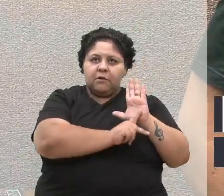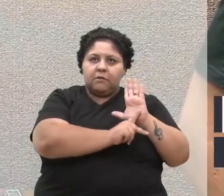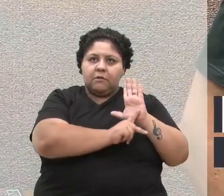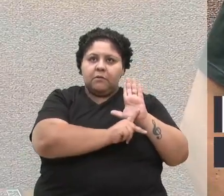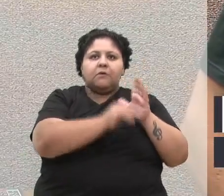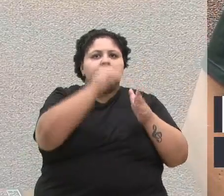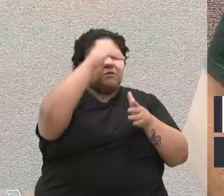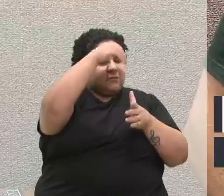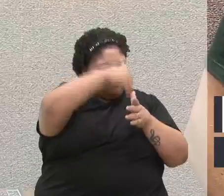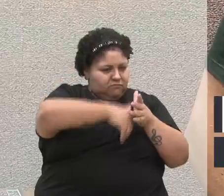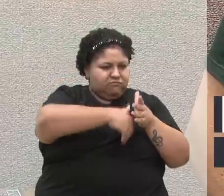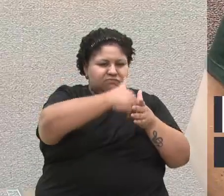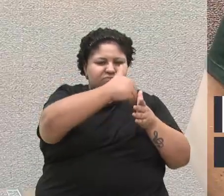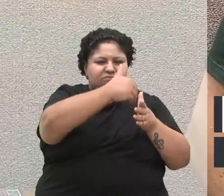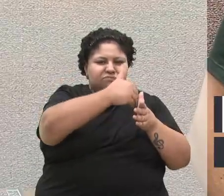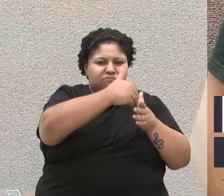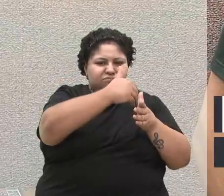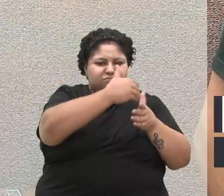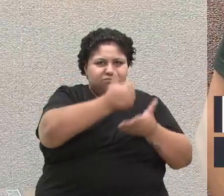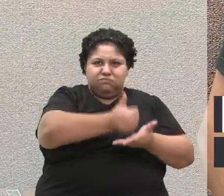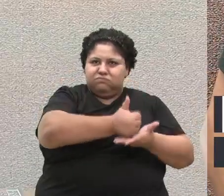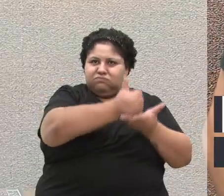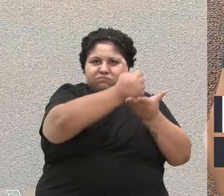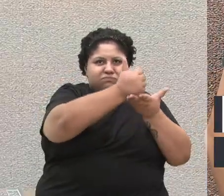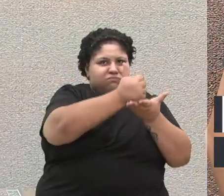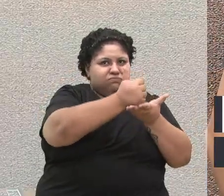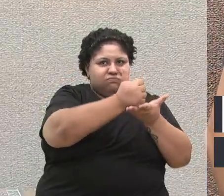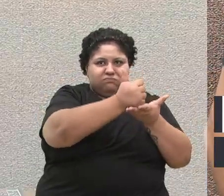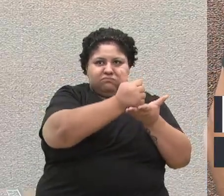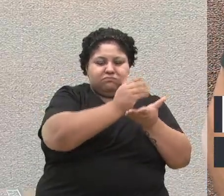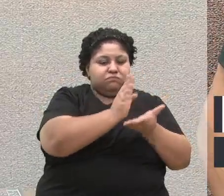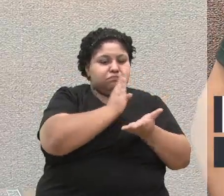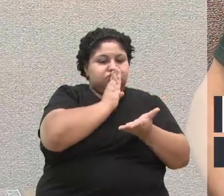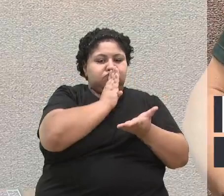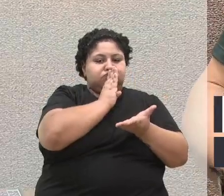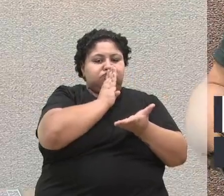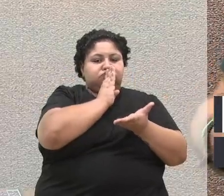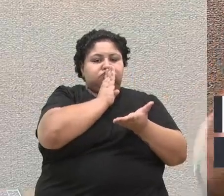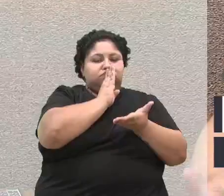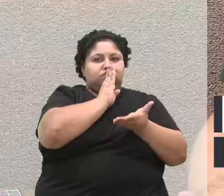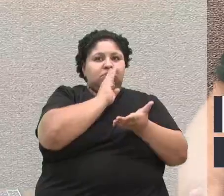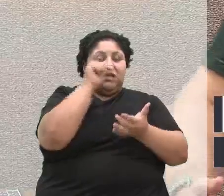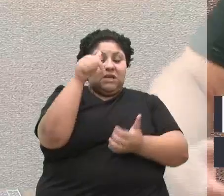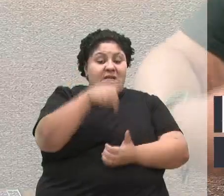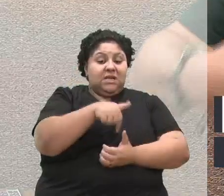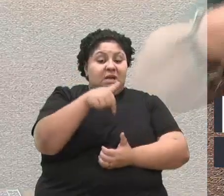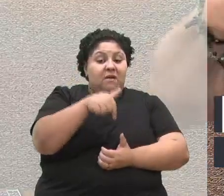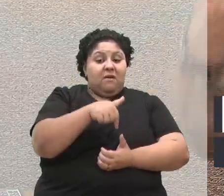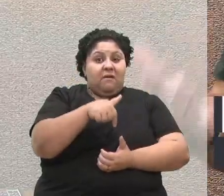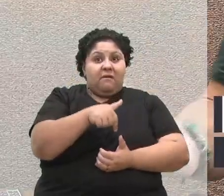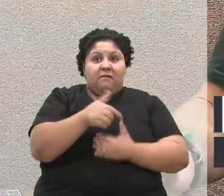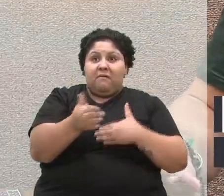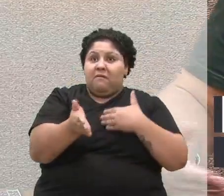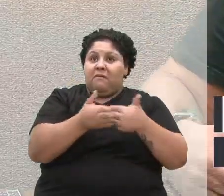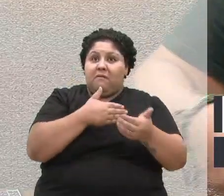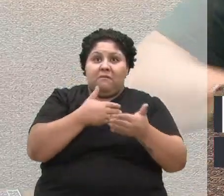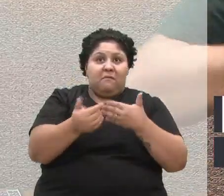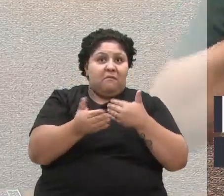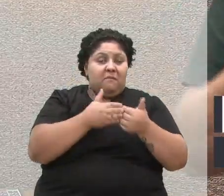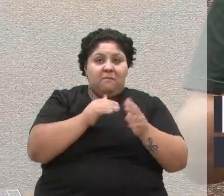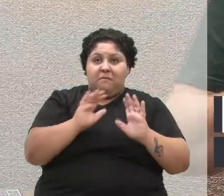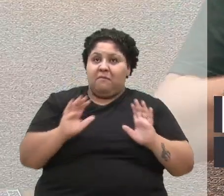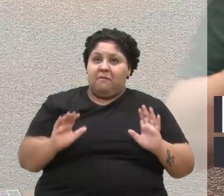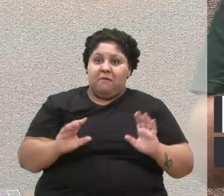votado favorável. As pessoas não devem se omitir. Se eu estivesse aqui e qualquer um, seja